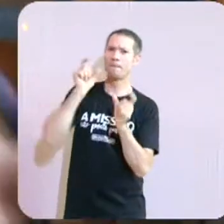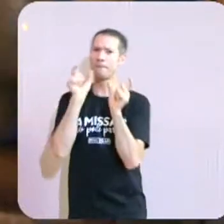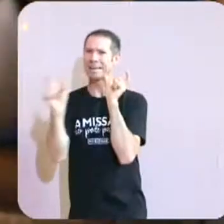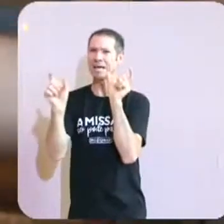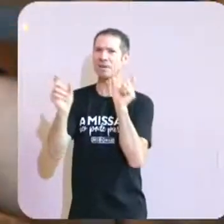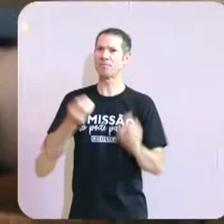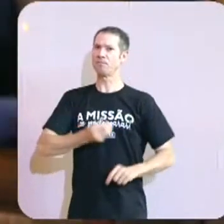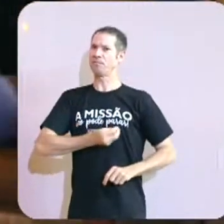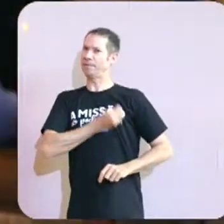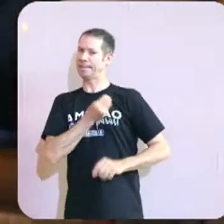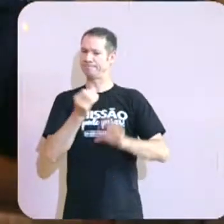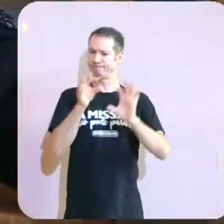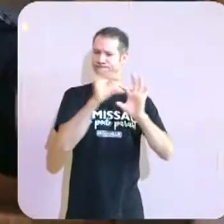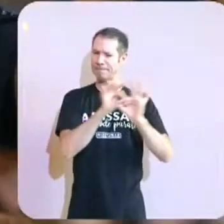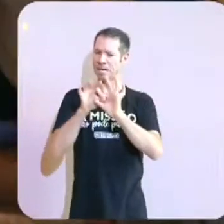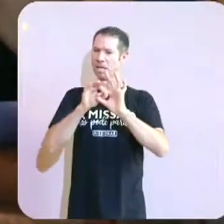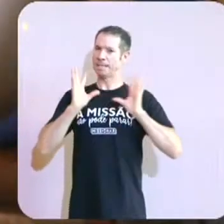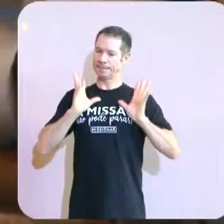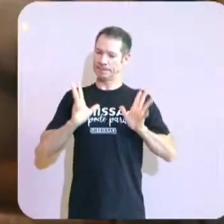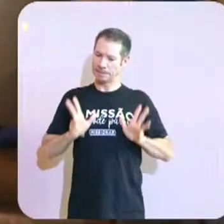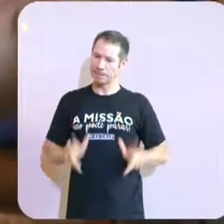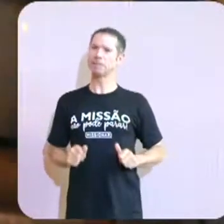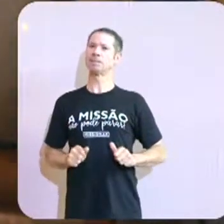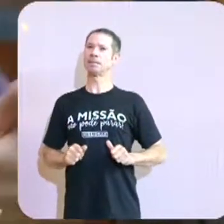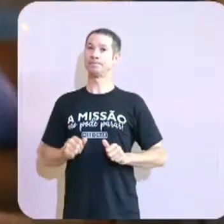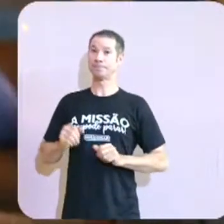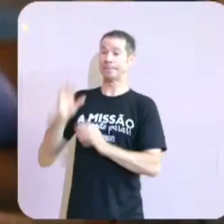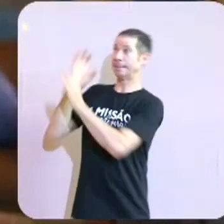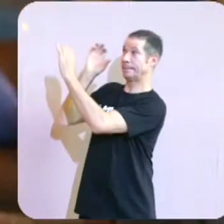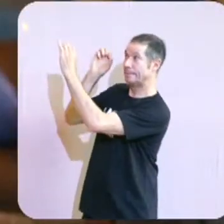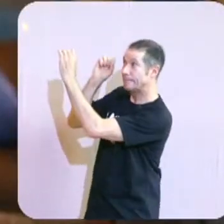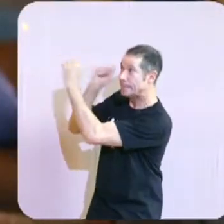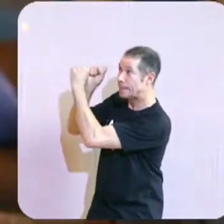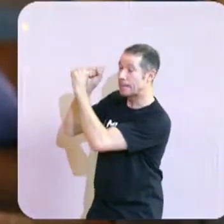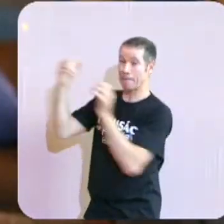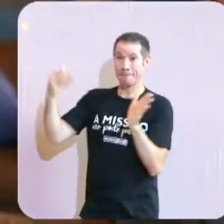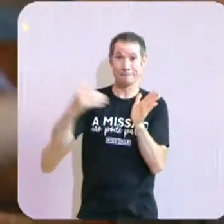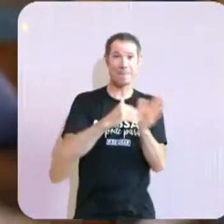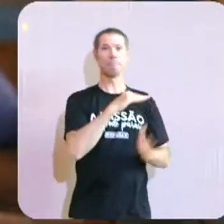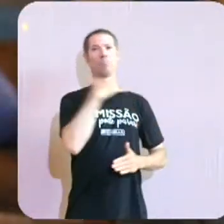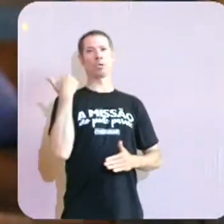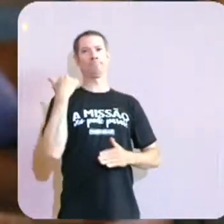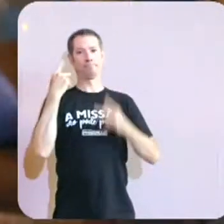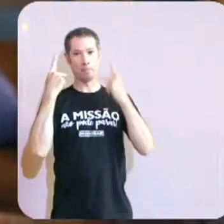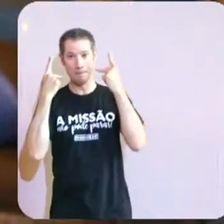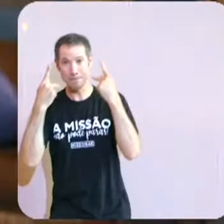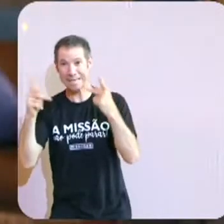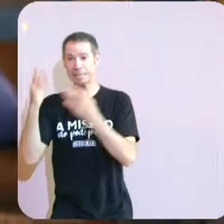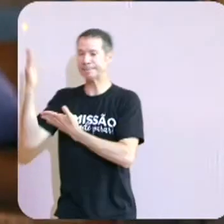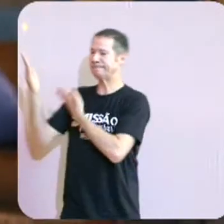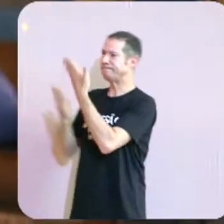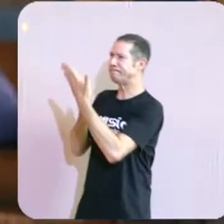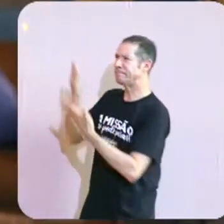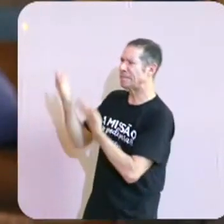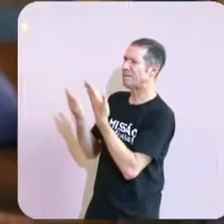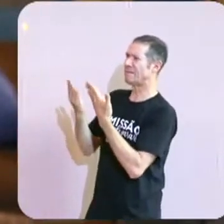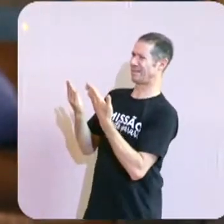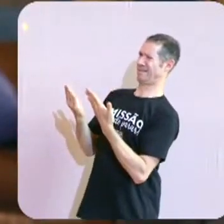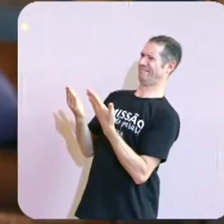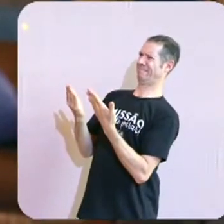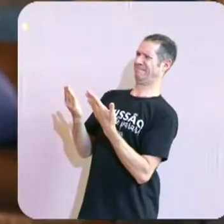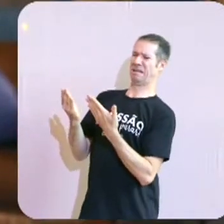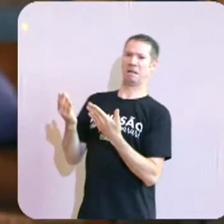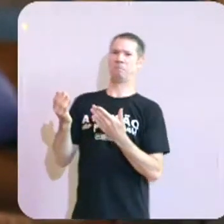uma vida associada à santidade e à fidelidade até a morte. Pregação sem vida não passa de